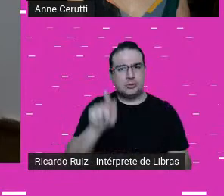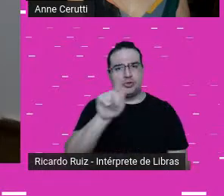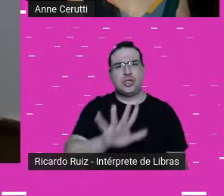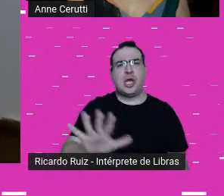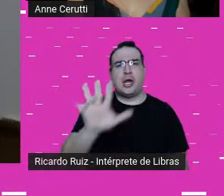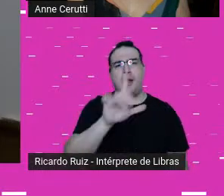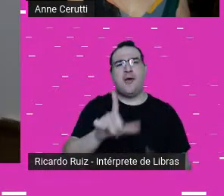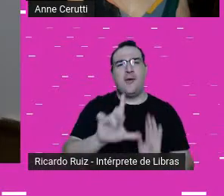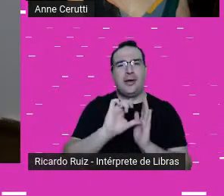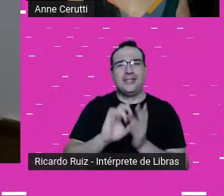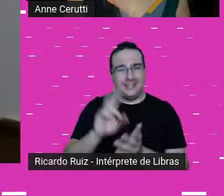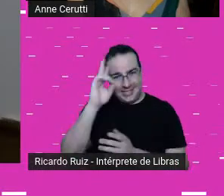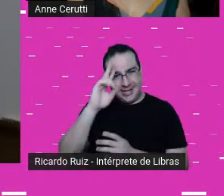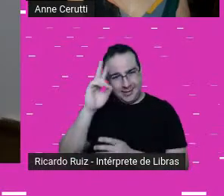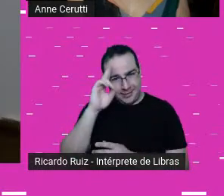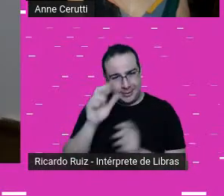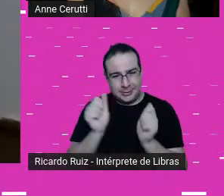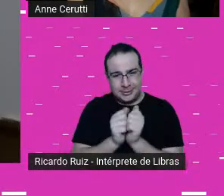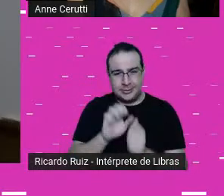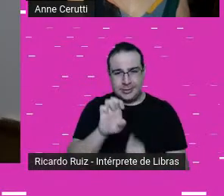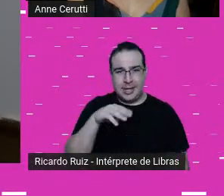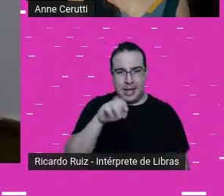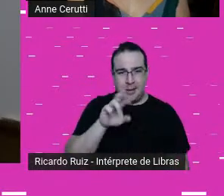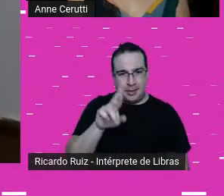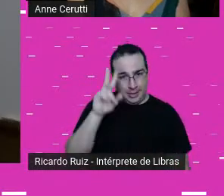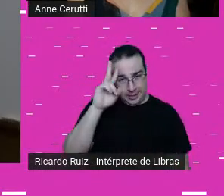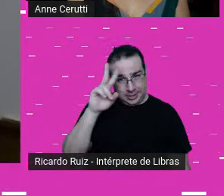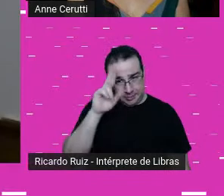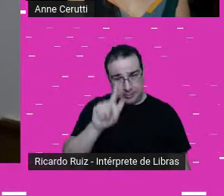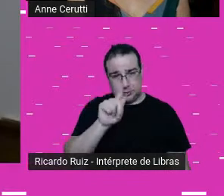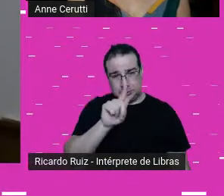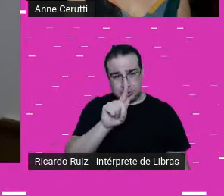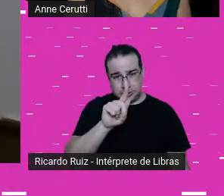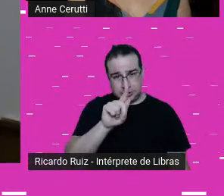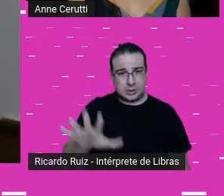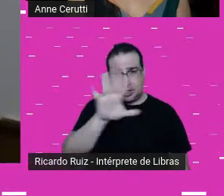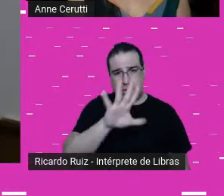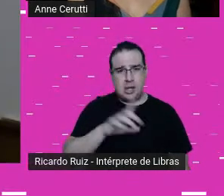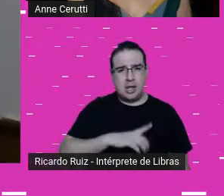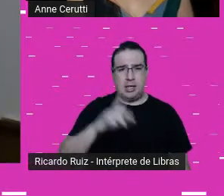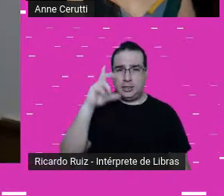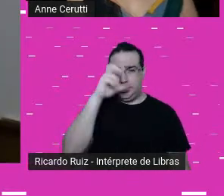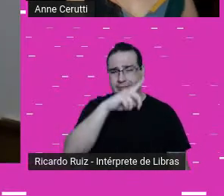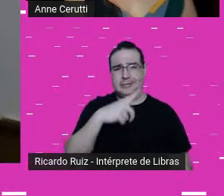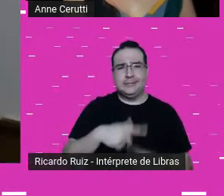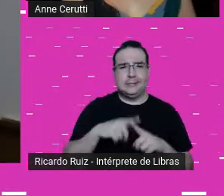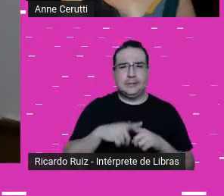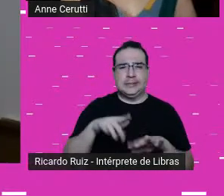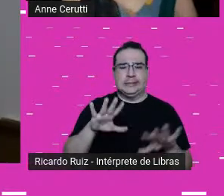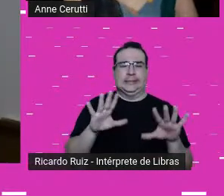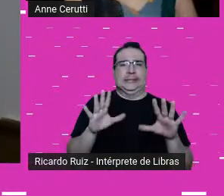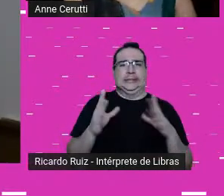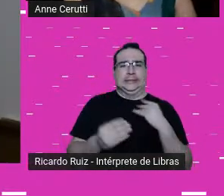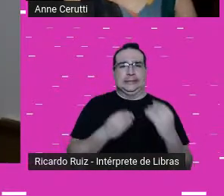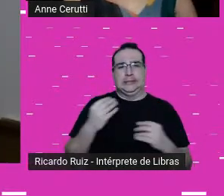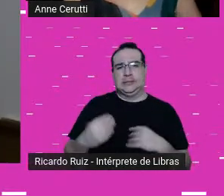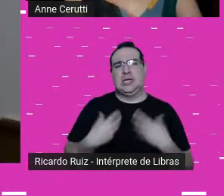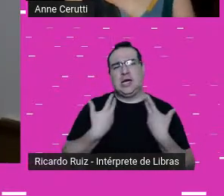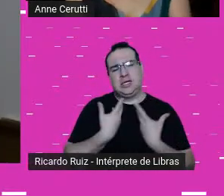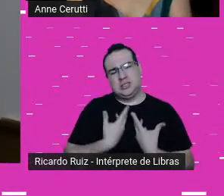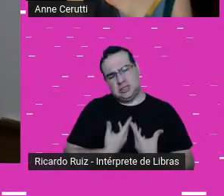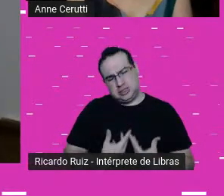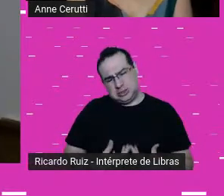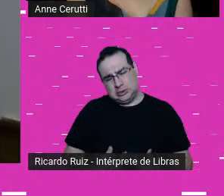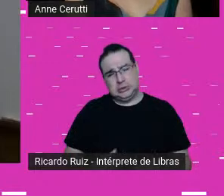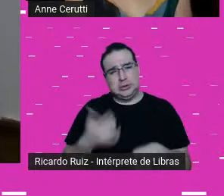antes, Emer, lembra? A gente passava um geral antes. Eu lembro que o geral antes era a coisa mais difícil de fazer, porque era cansativo, a gente